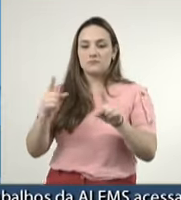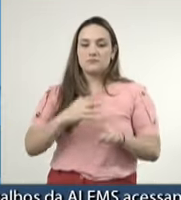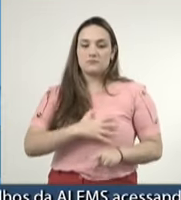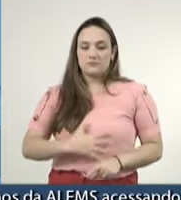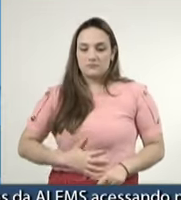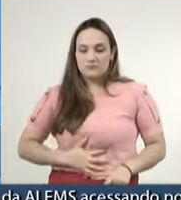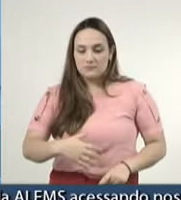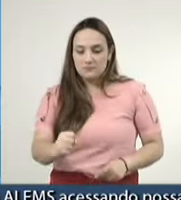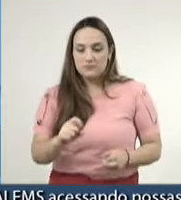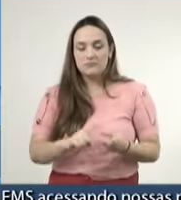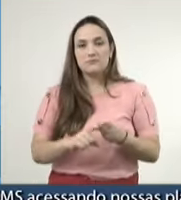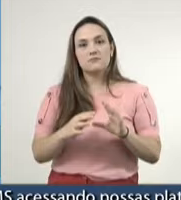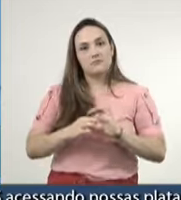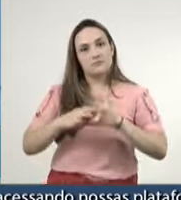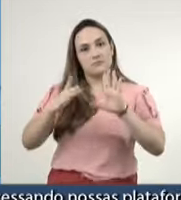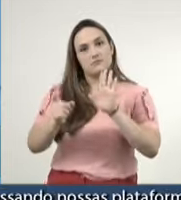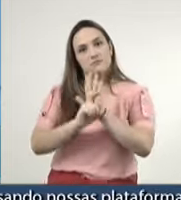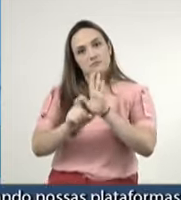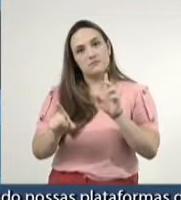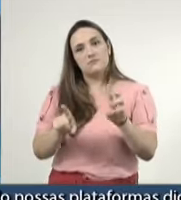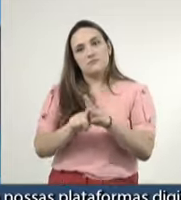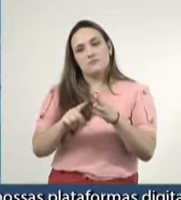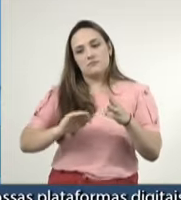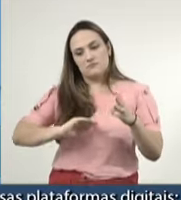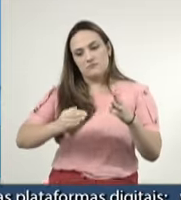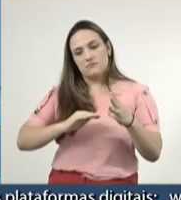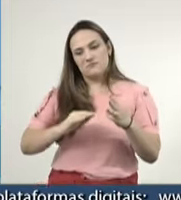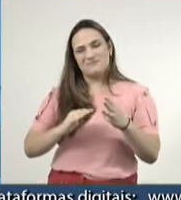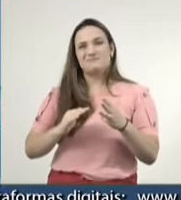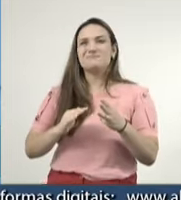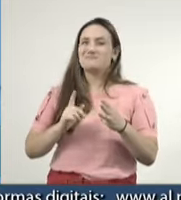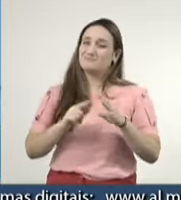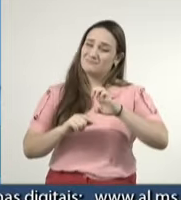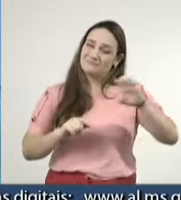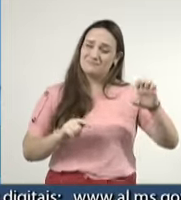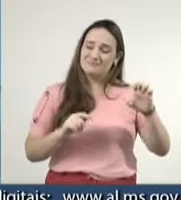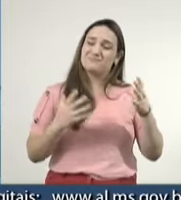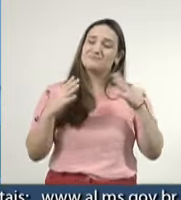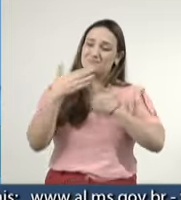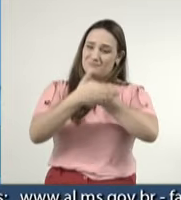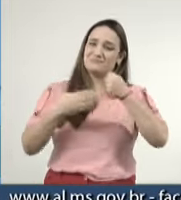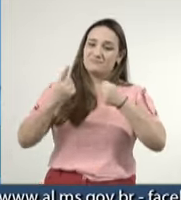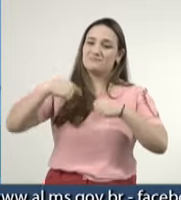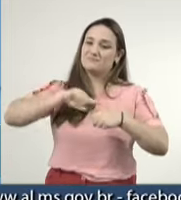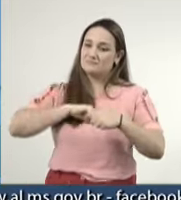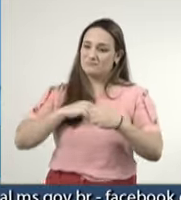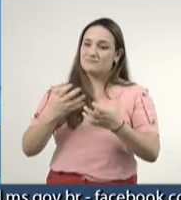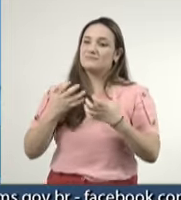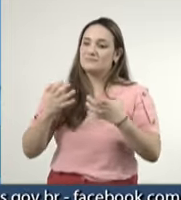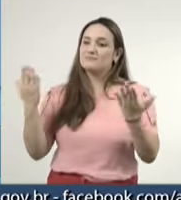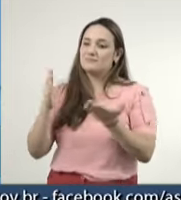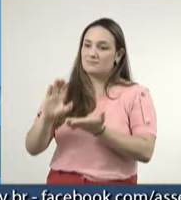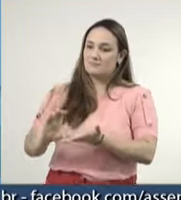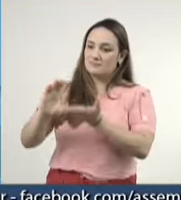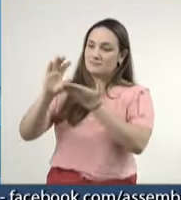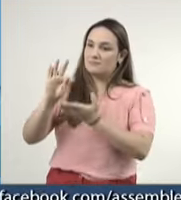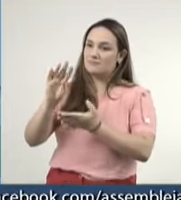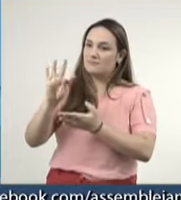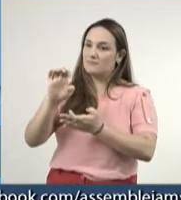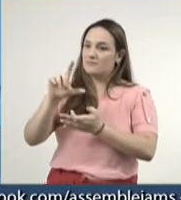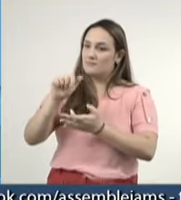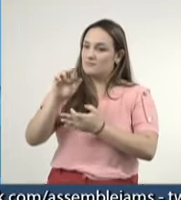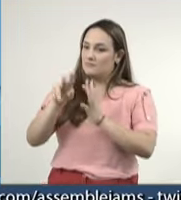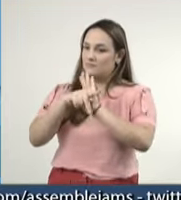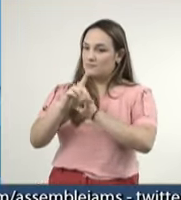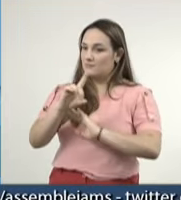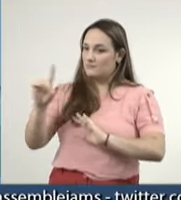a legalização de drogas, contra a pedofilia, todas essas desgraças que a esquerda defende. Agora nós temos aí conselheiros tutelares de